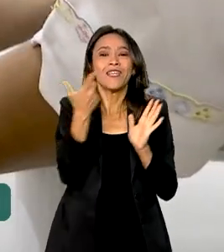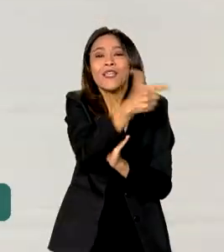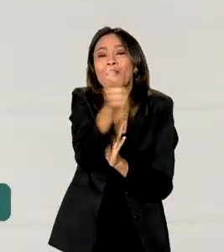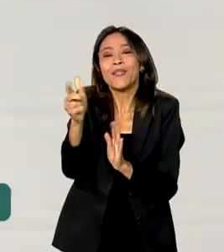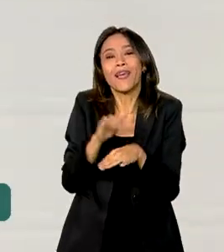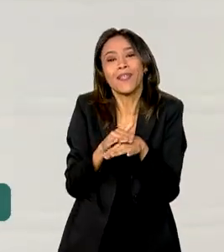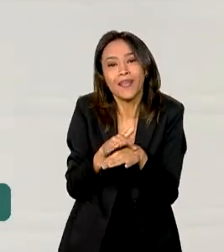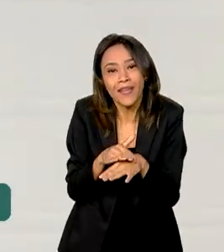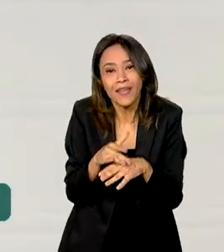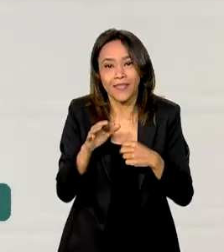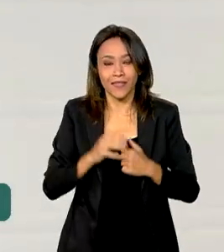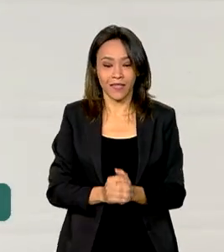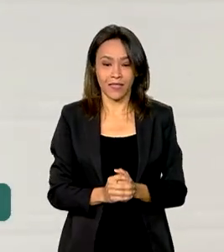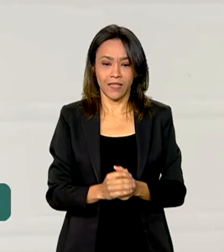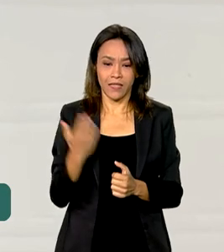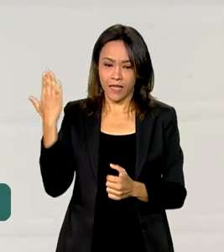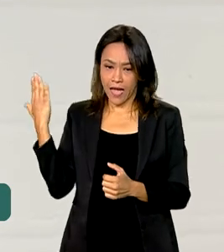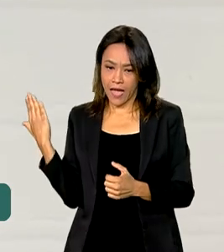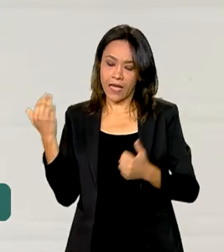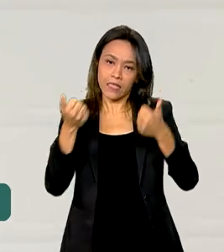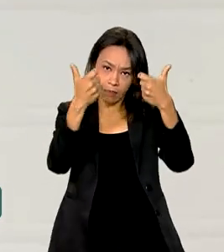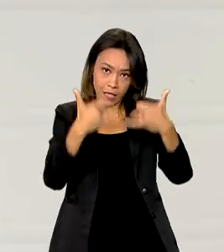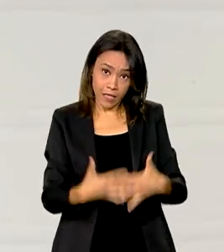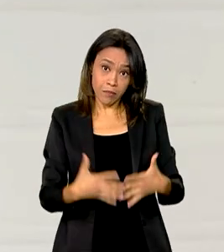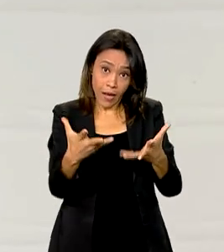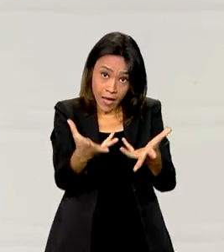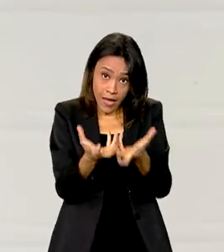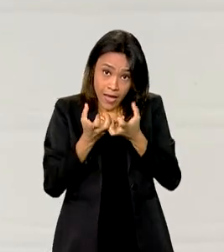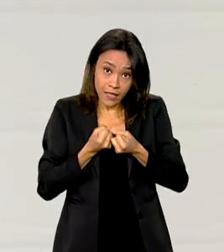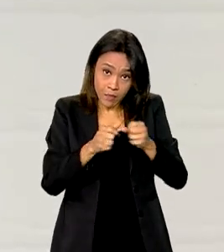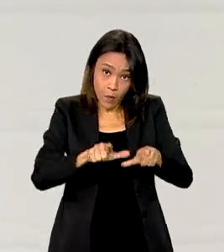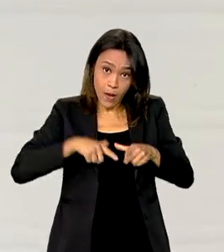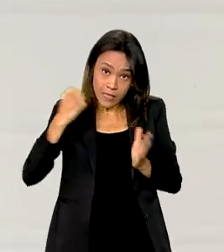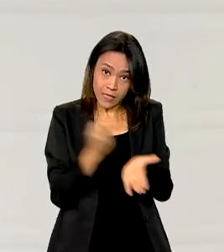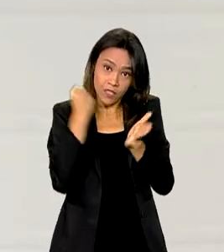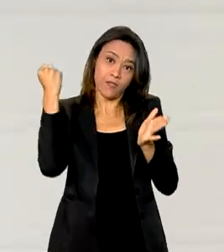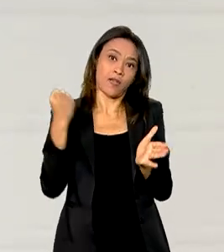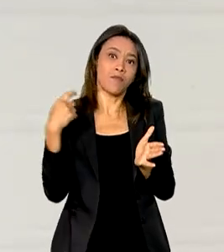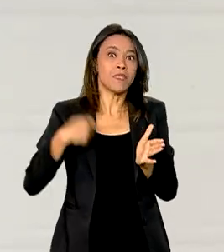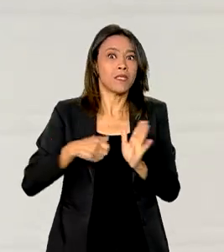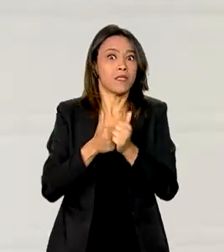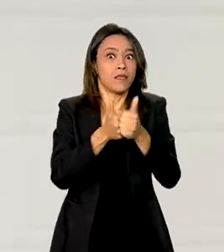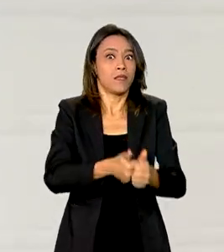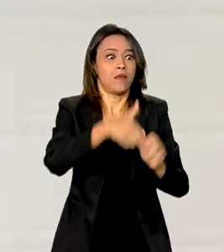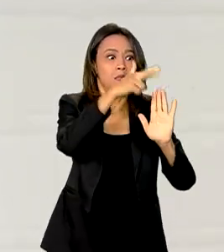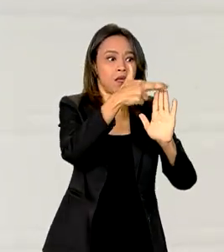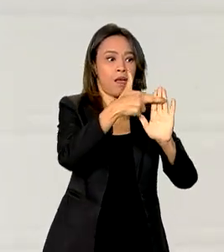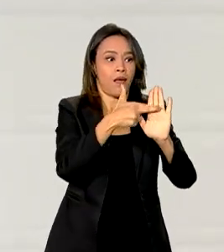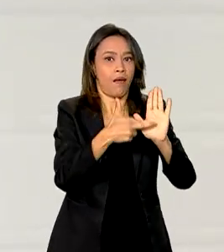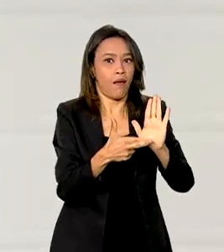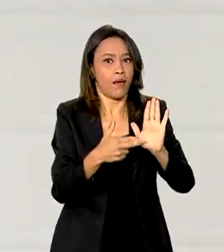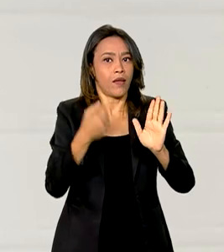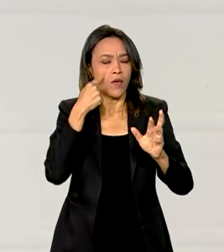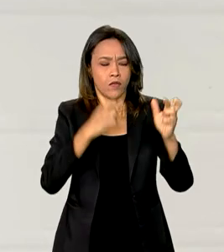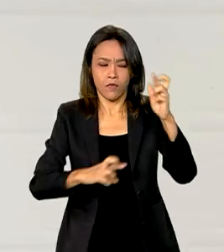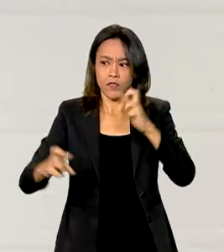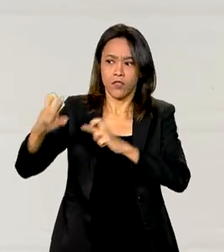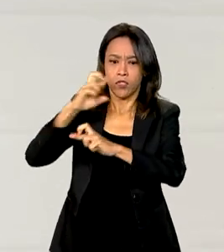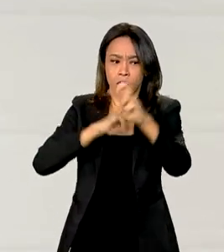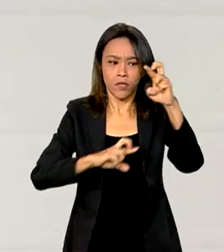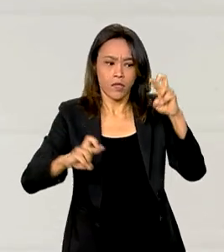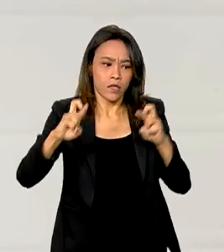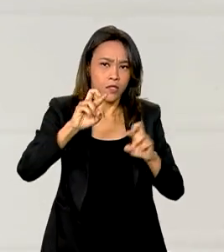sarampo. Para a recertificação da eliminação do sarampo no Brasil, diversos critérios devem ser atendidos, envolvendo ações de vigilância